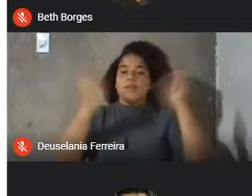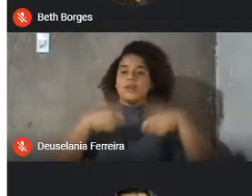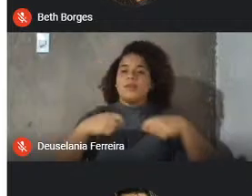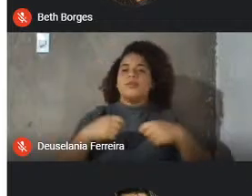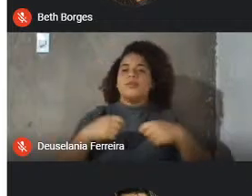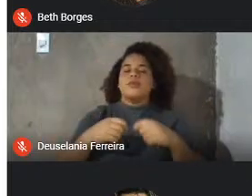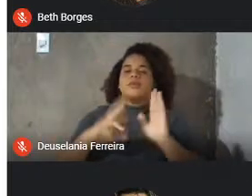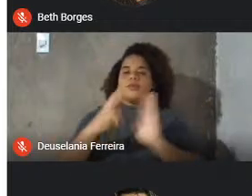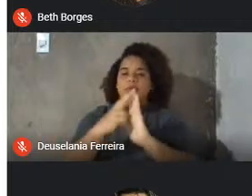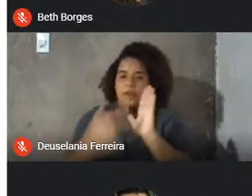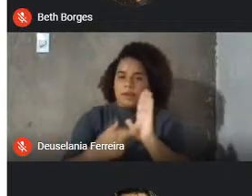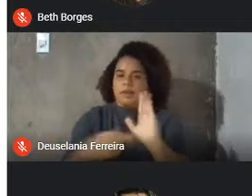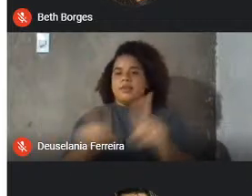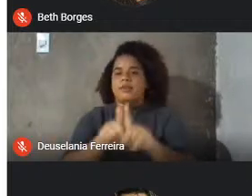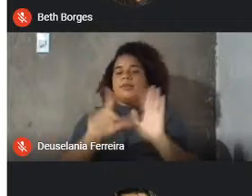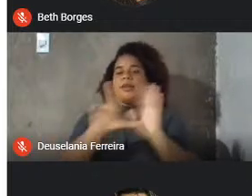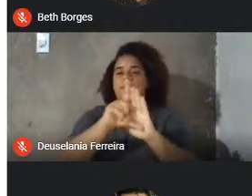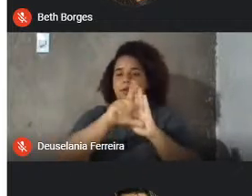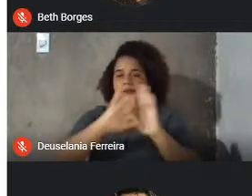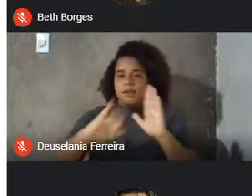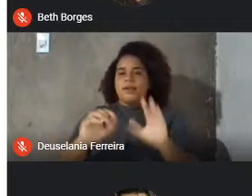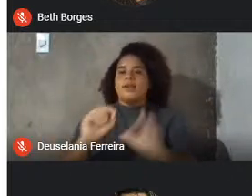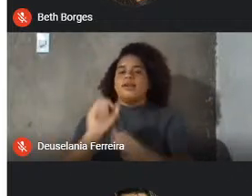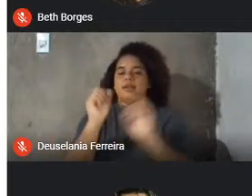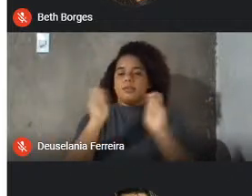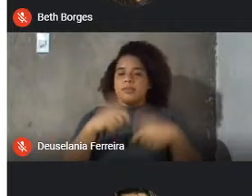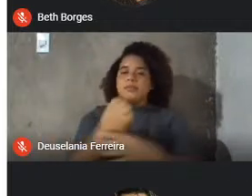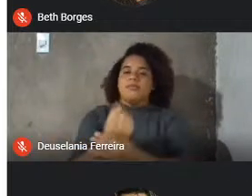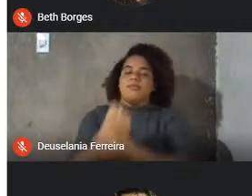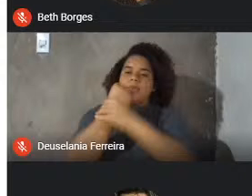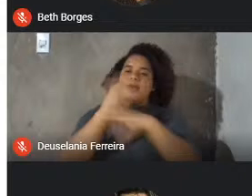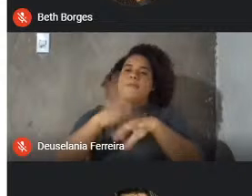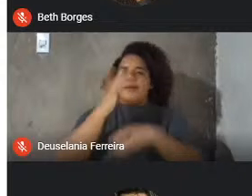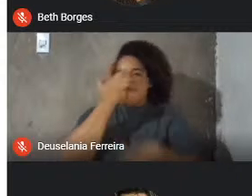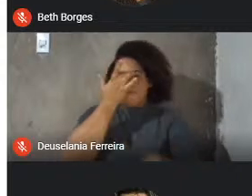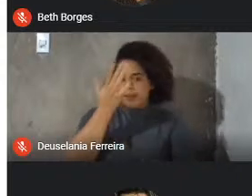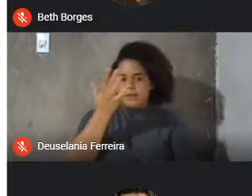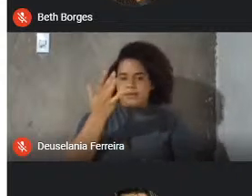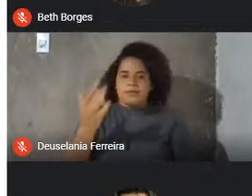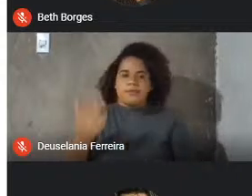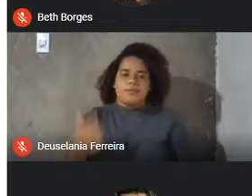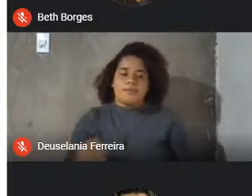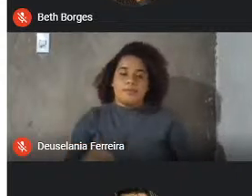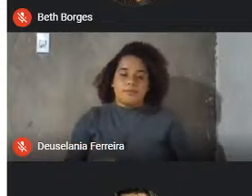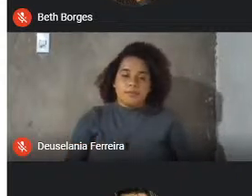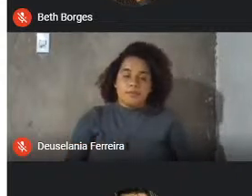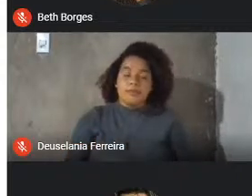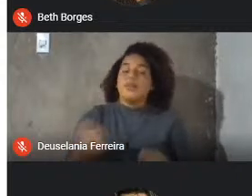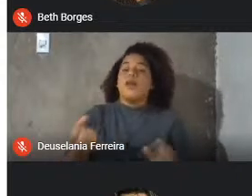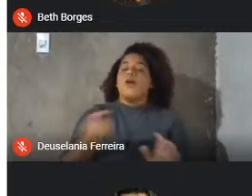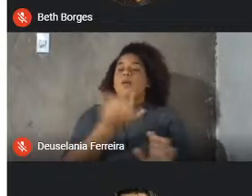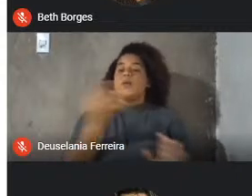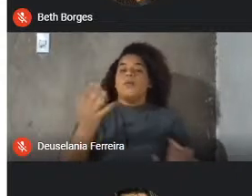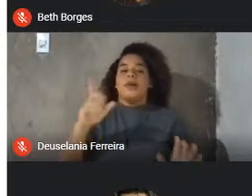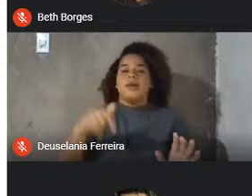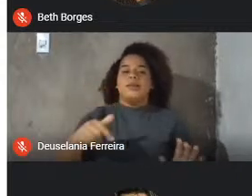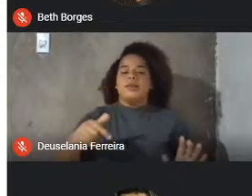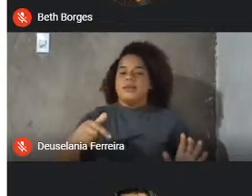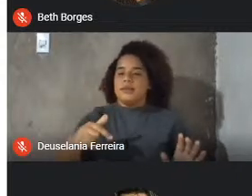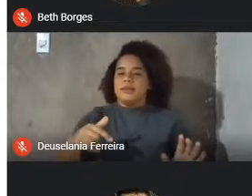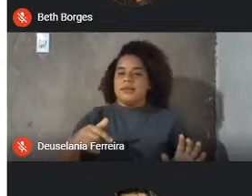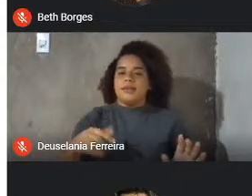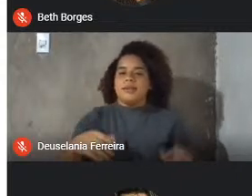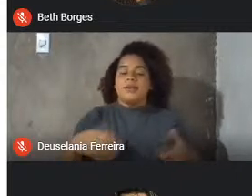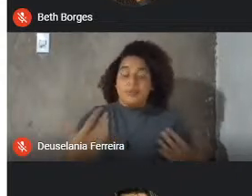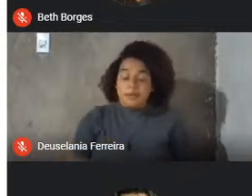tudo fica bem mais fácil, tá? Pode passar, Rafael. Quais quais